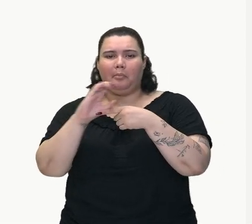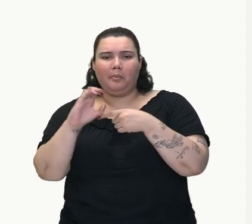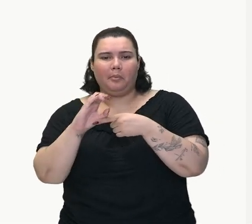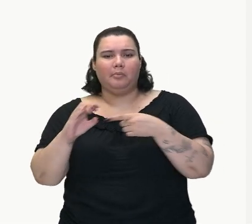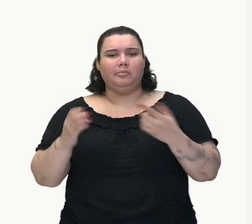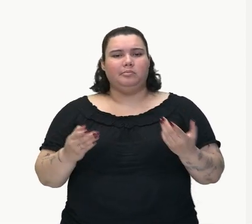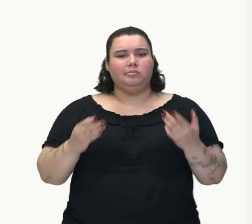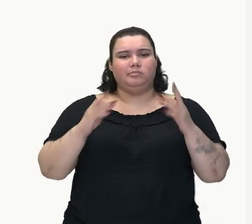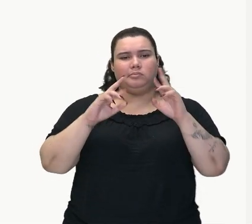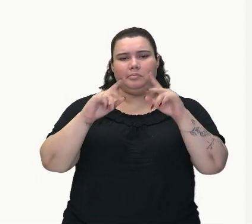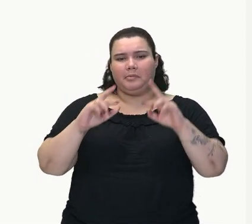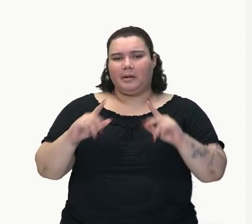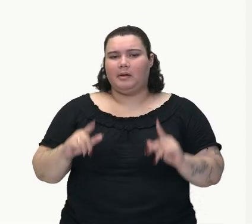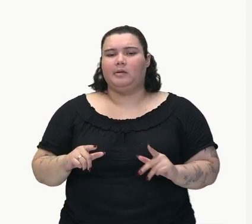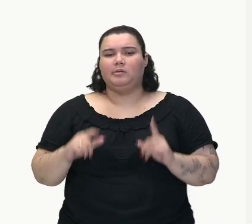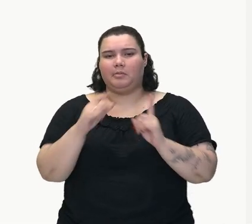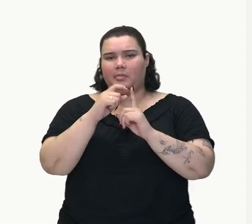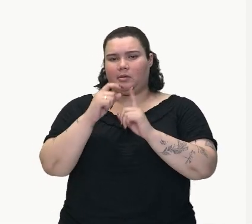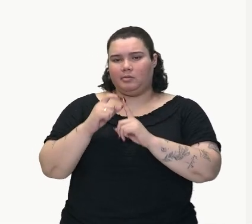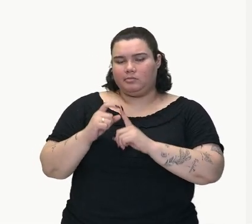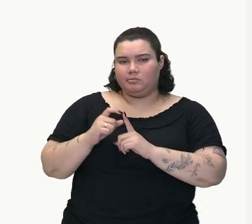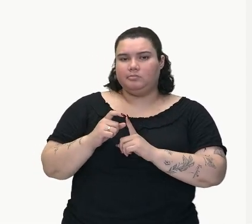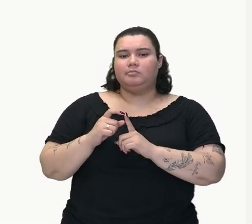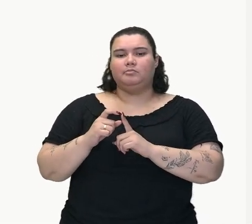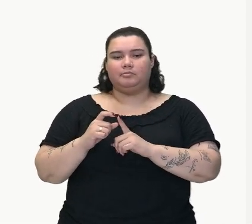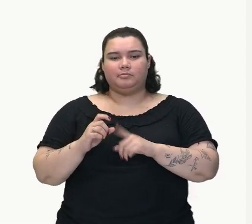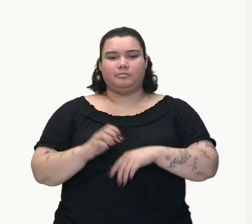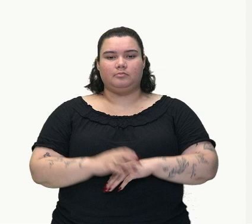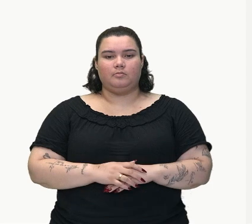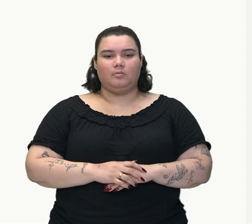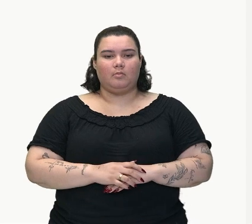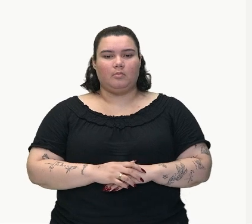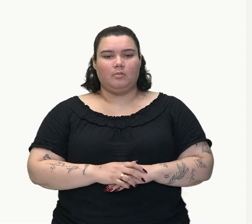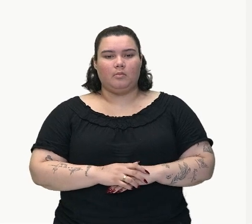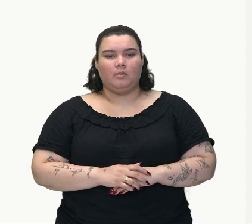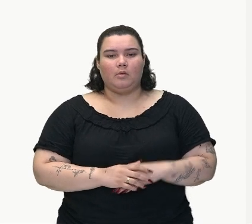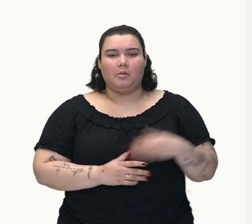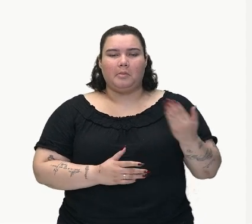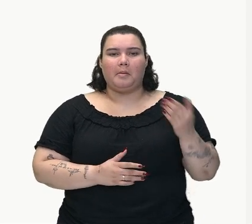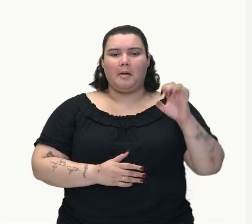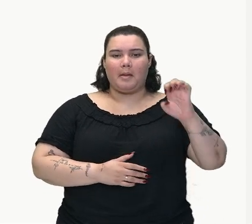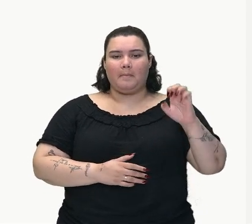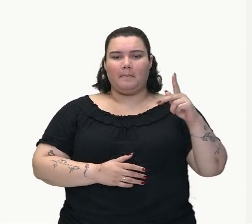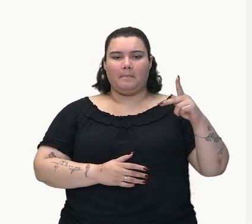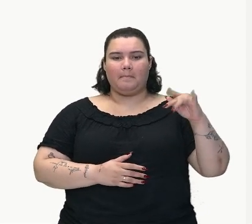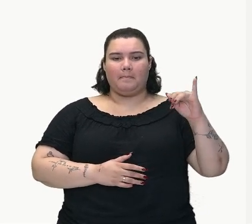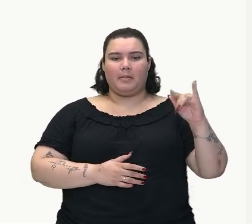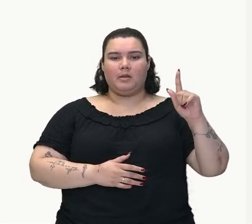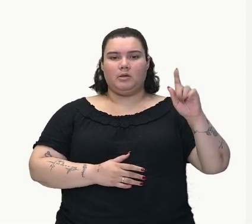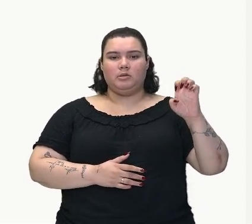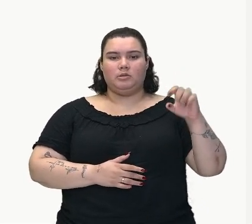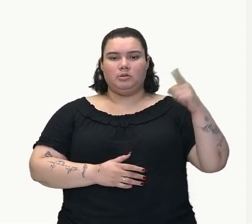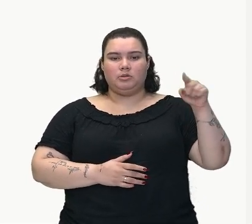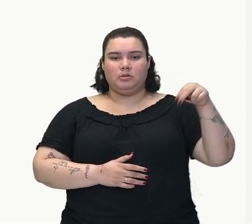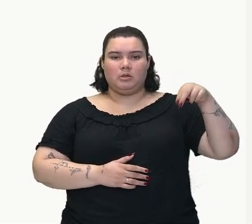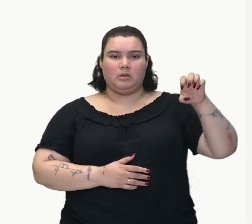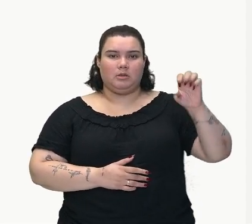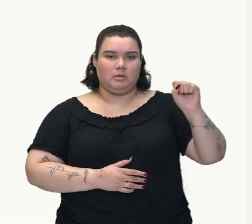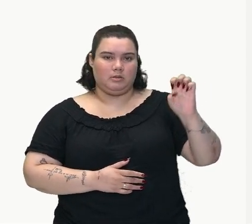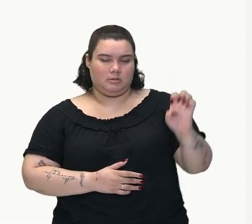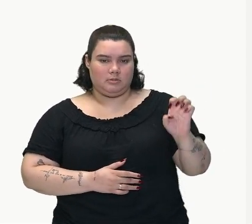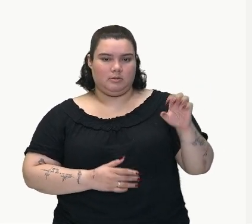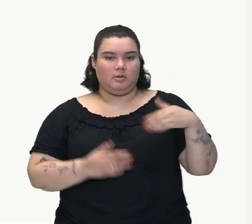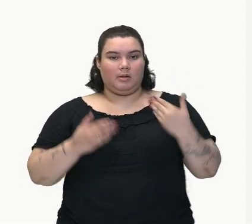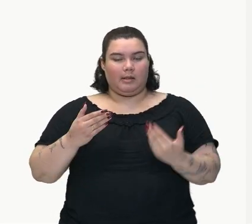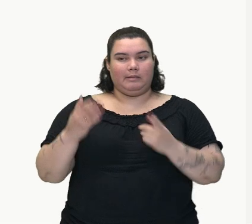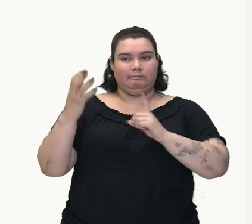certo? Monstro da escuridão e rutilância, sofro, desde a epigênese da infância, desde a origem, a má